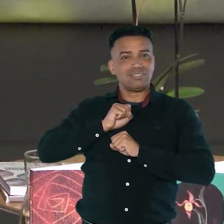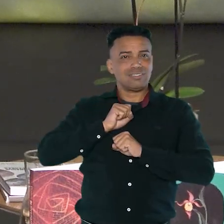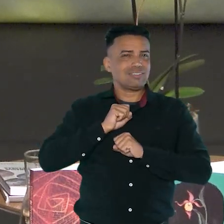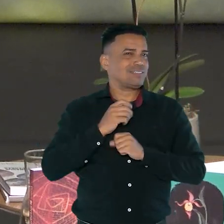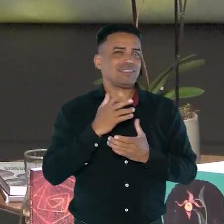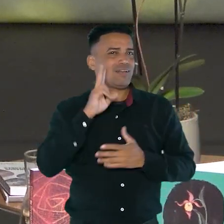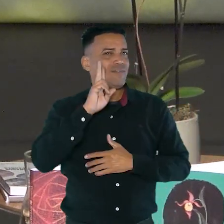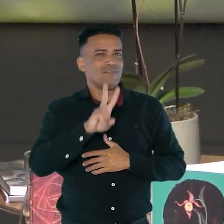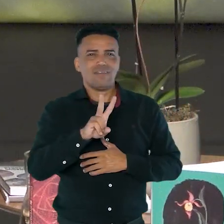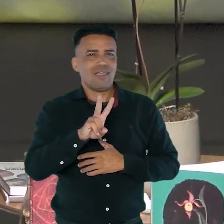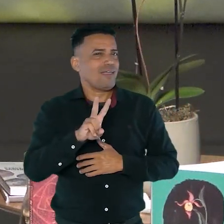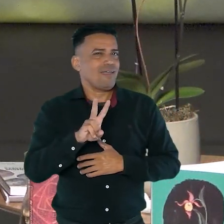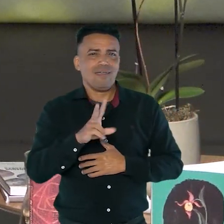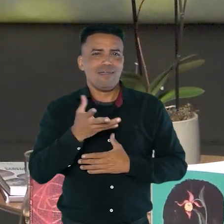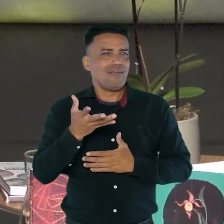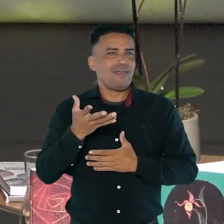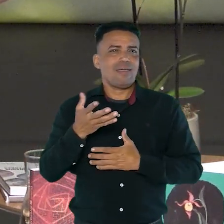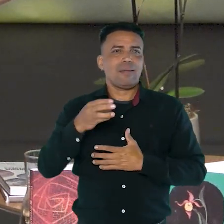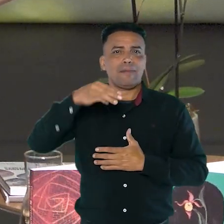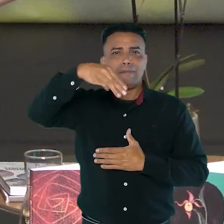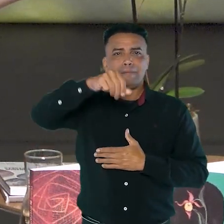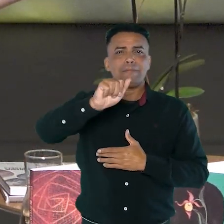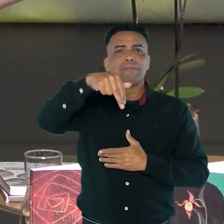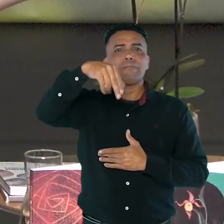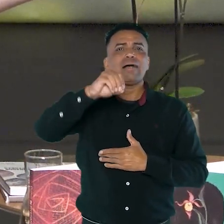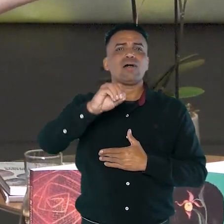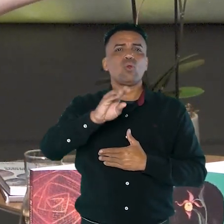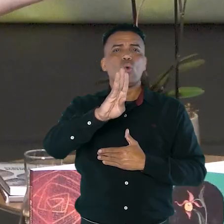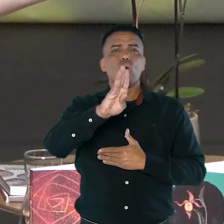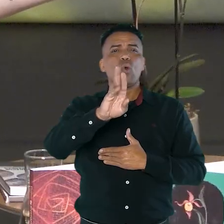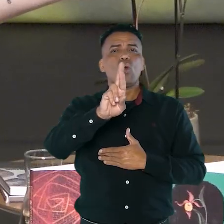Assista Mano a Mano com Sema e Mano Brown.